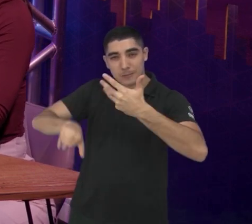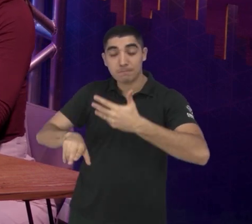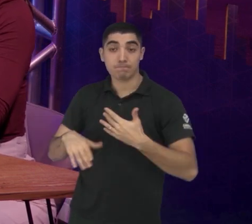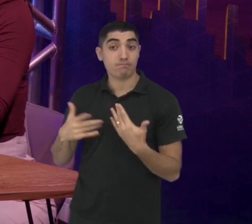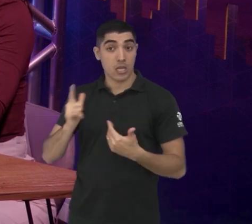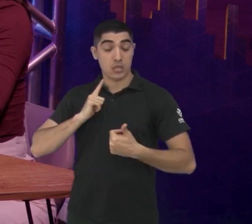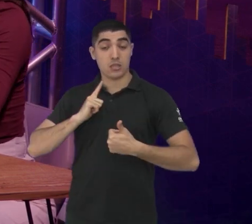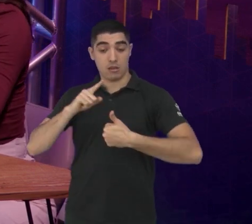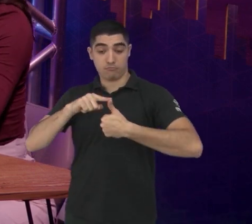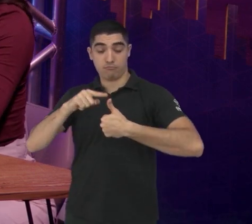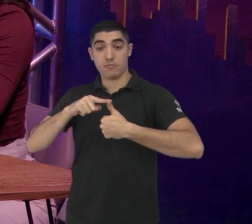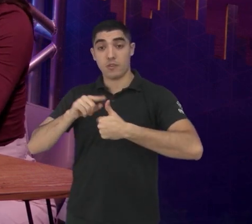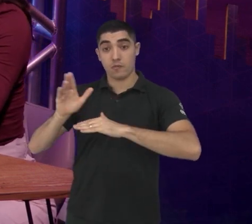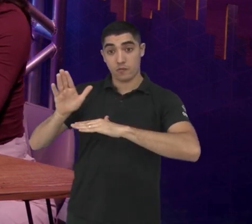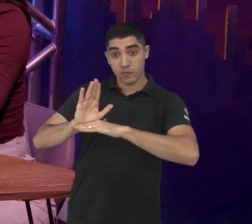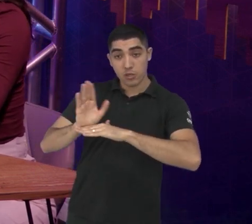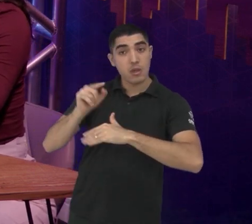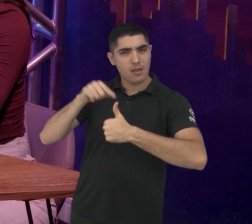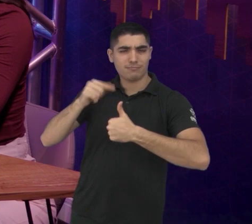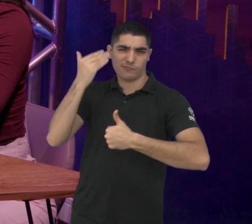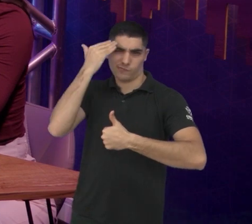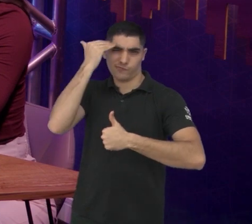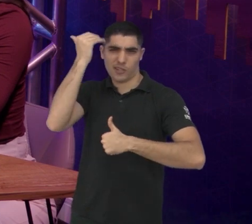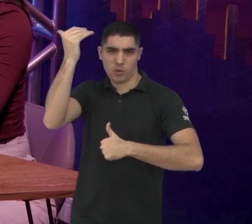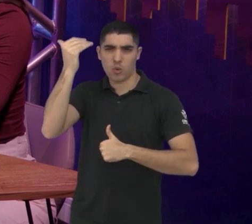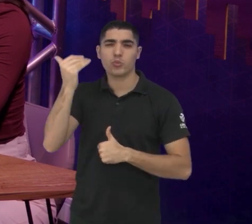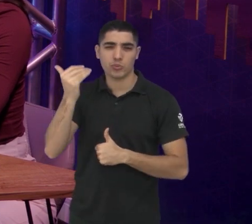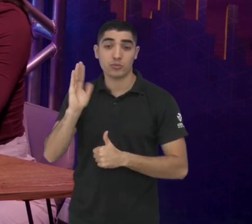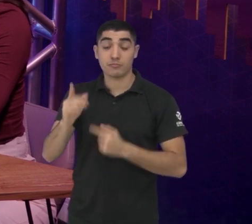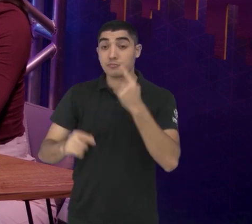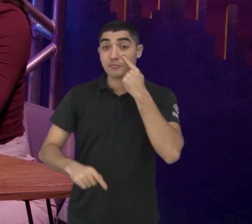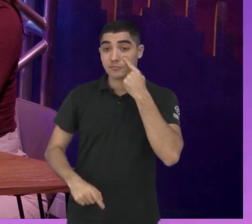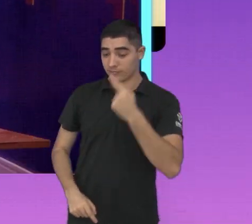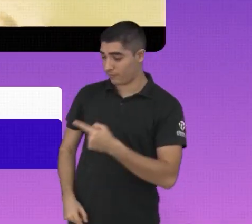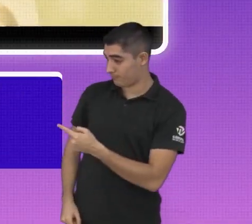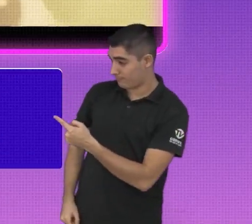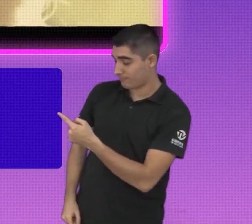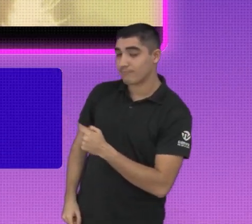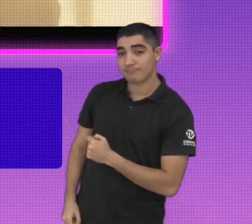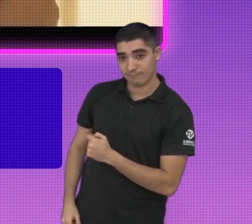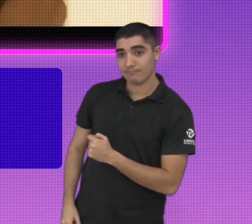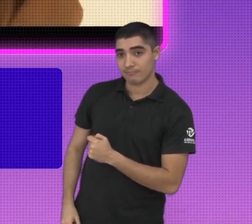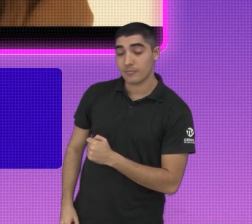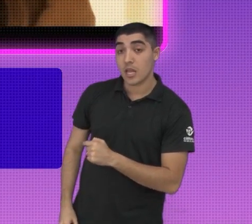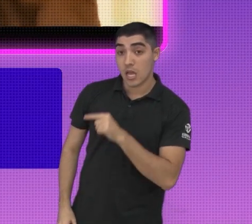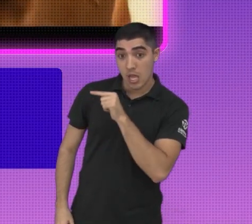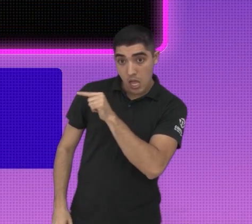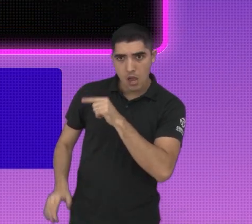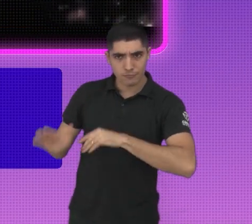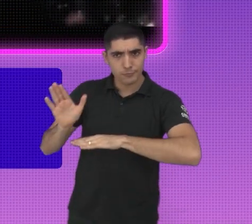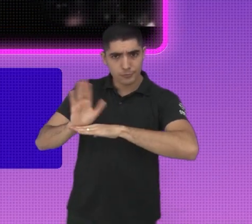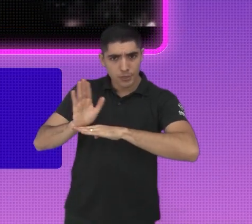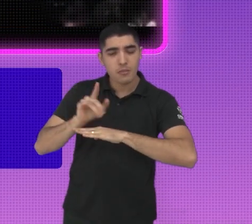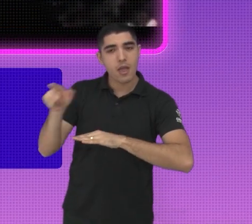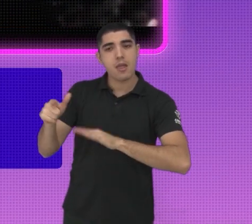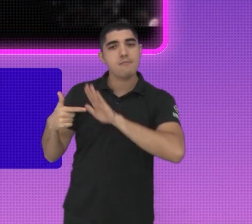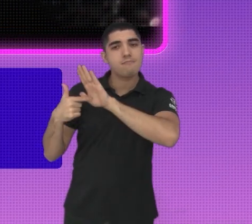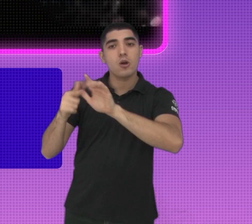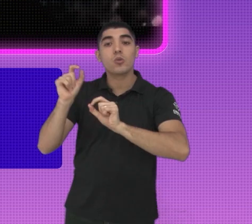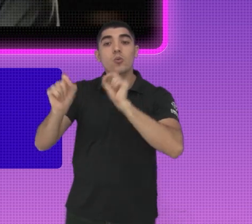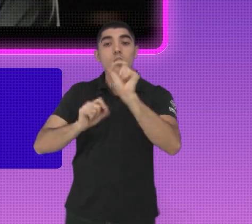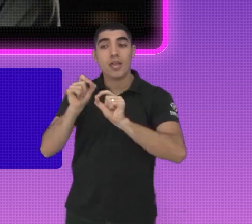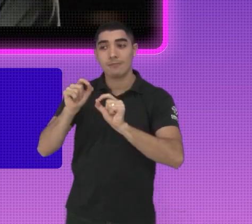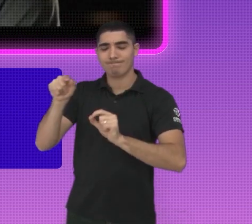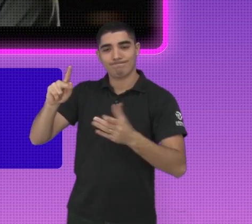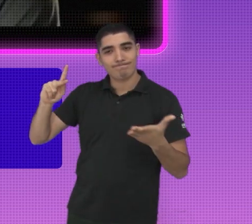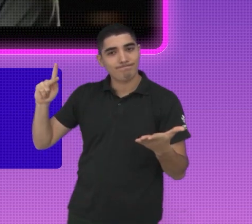também. Tem um que acabou ficando bastante conhecido, que é O Impossível. O Impossível também, inclusive, conta